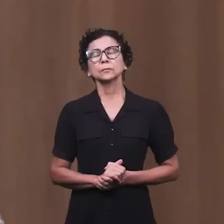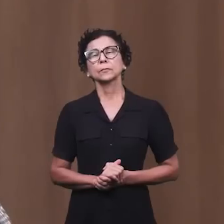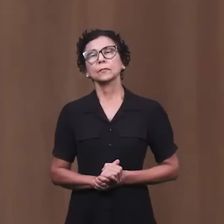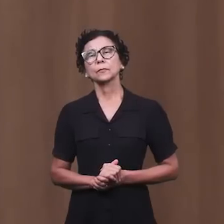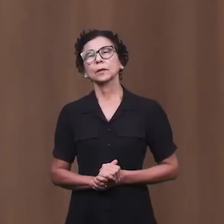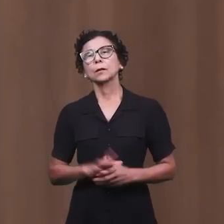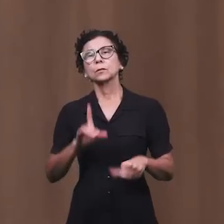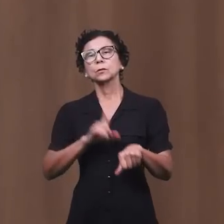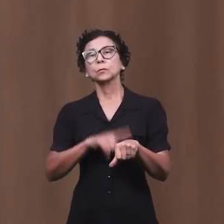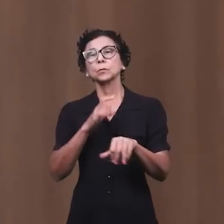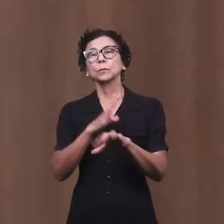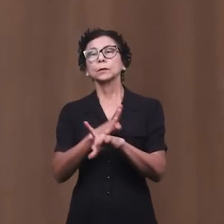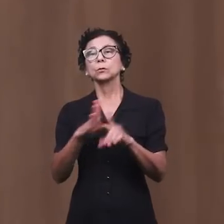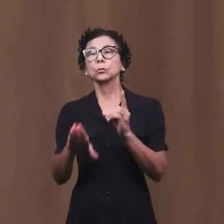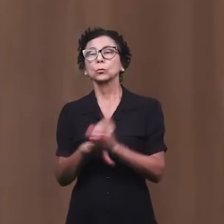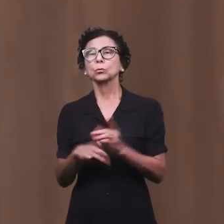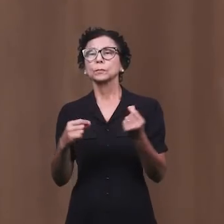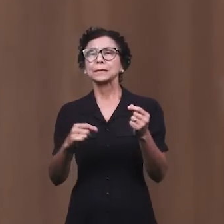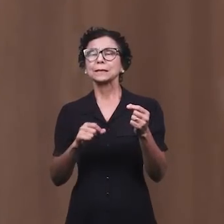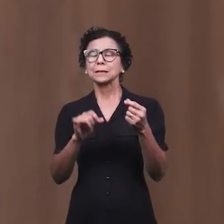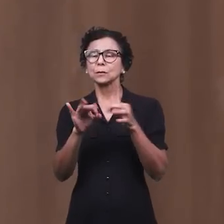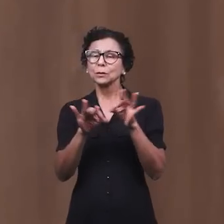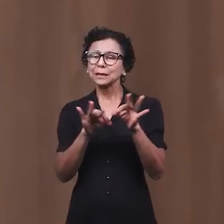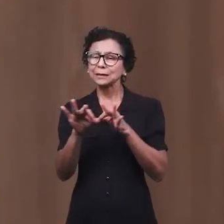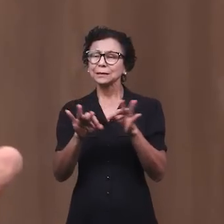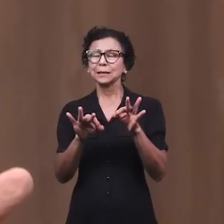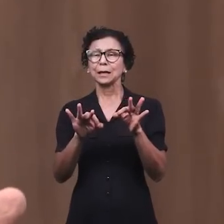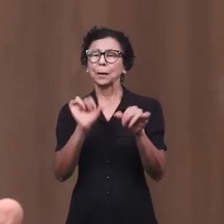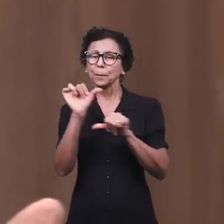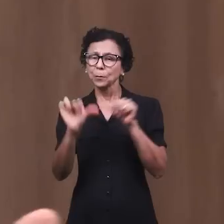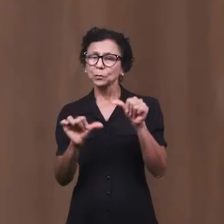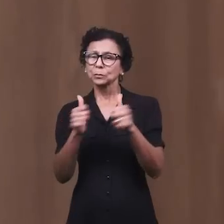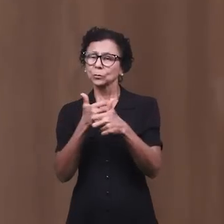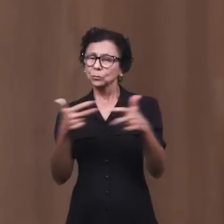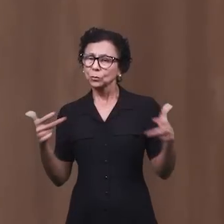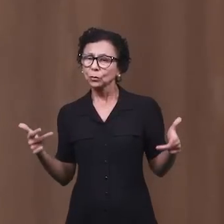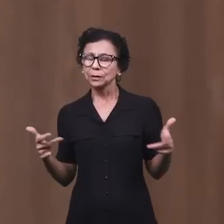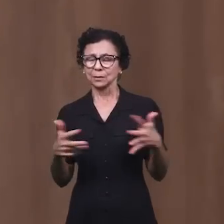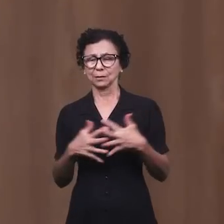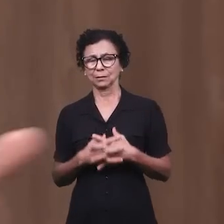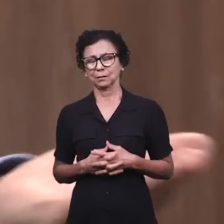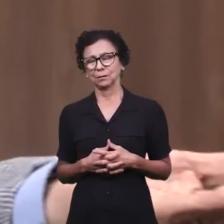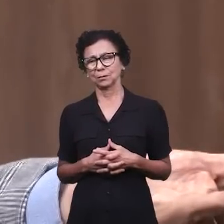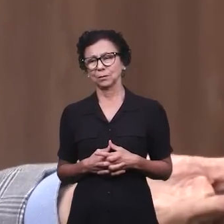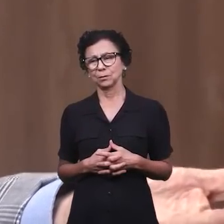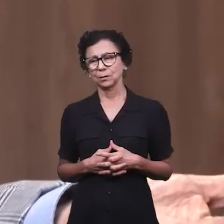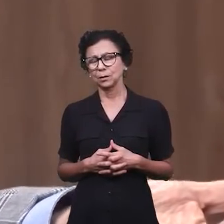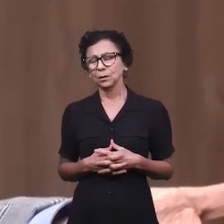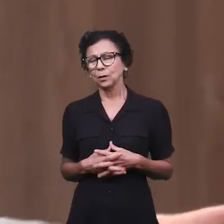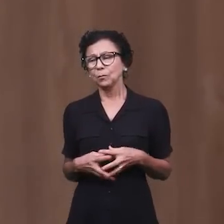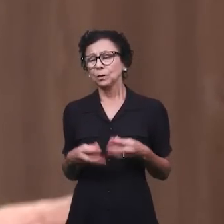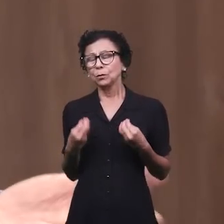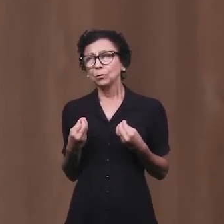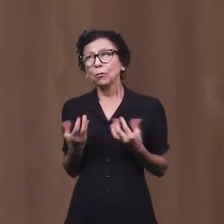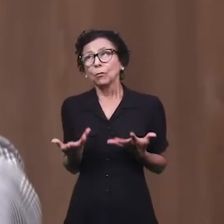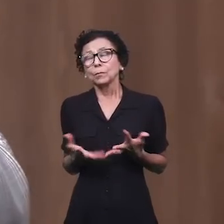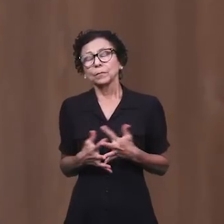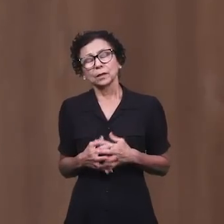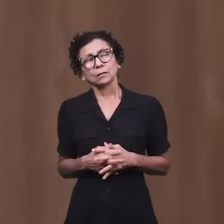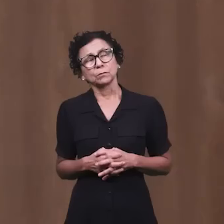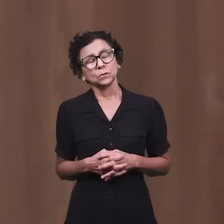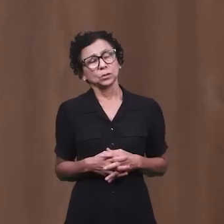eu quero uma mudança no culto. Pô, mas como é que é a mudança no culto? Nós tínhamos um culto convencional,